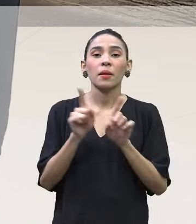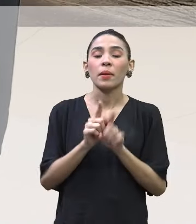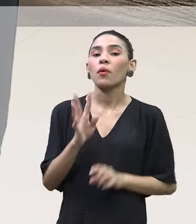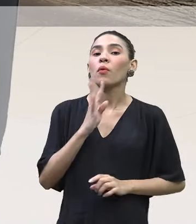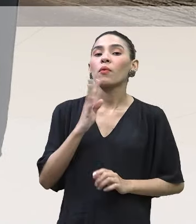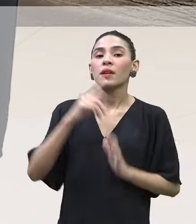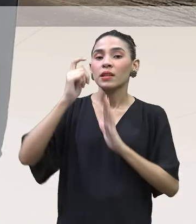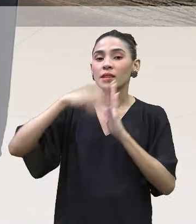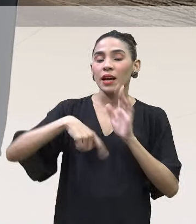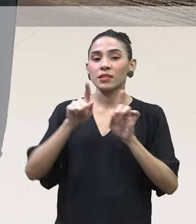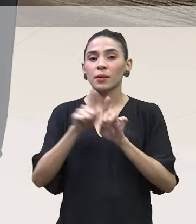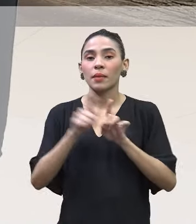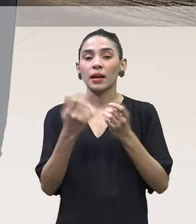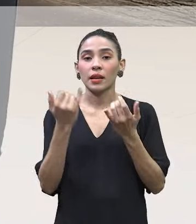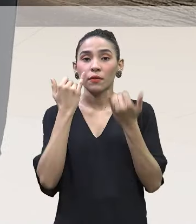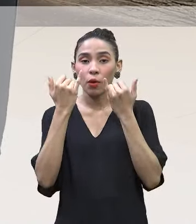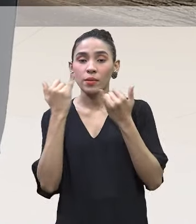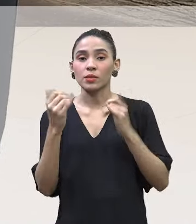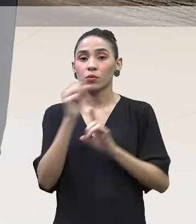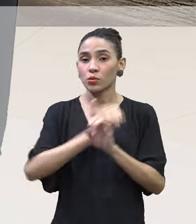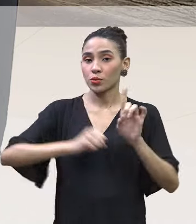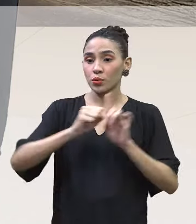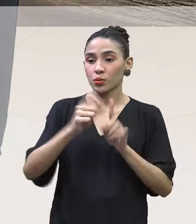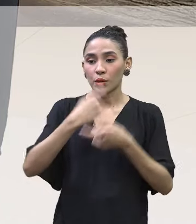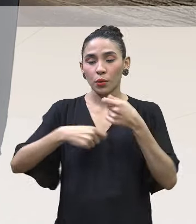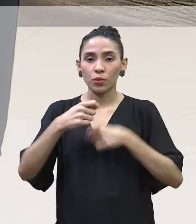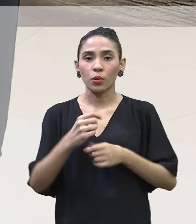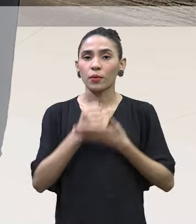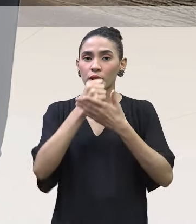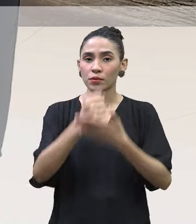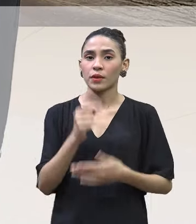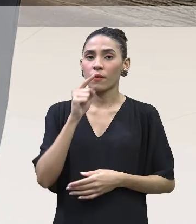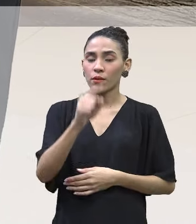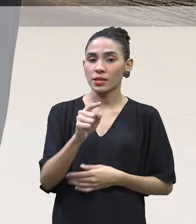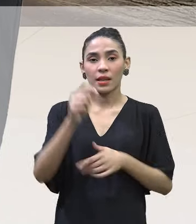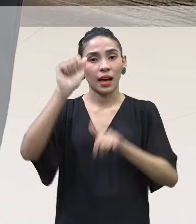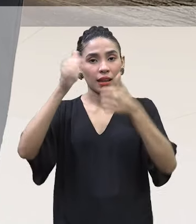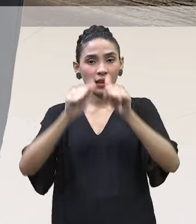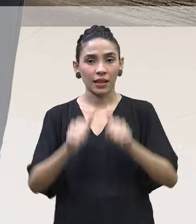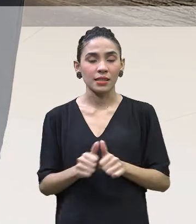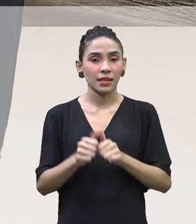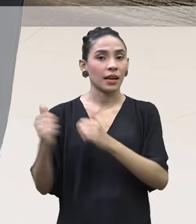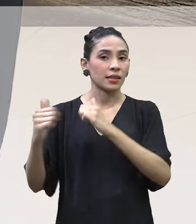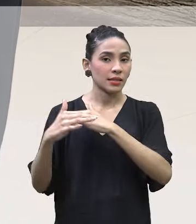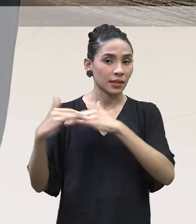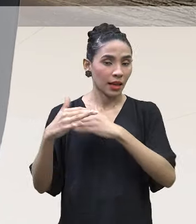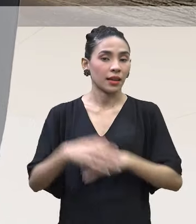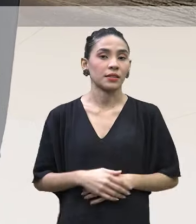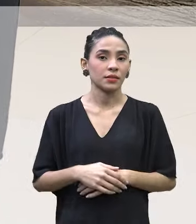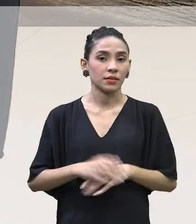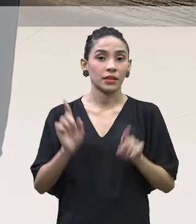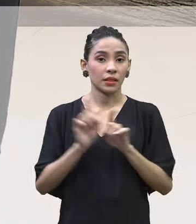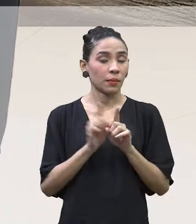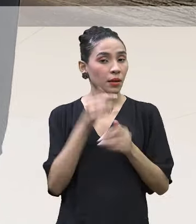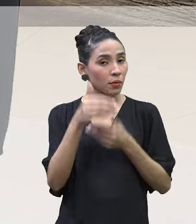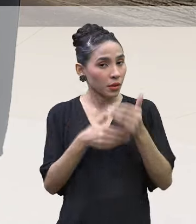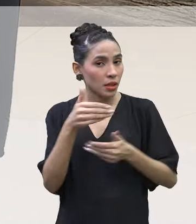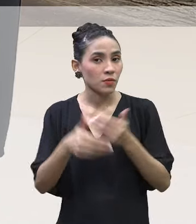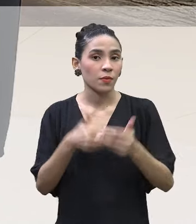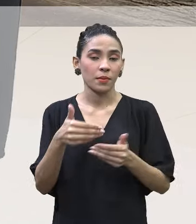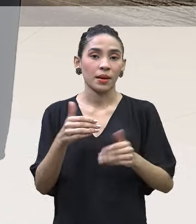taxas e índices socioeconômicos ajuda aí você a estar analisando as cidades aí o desenvolvimento